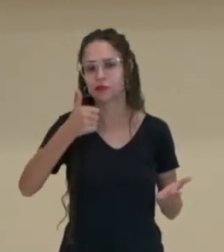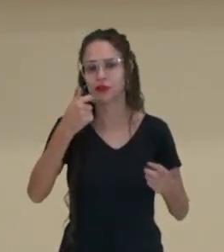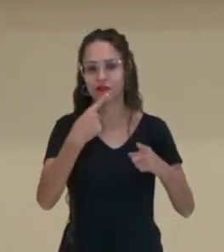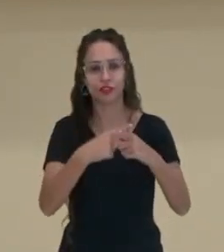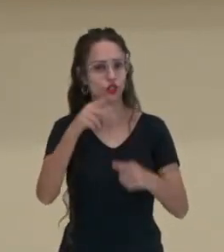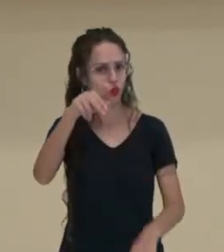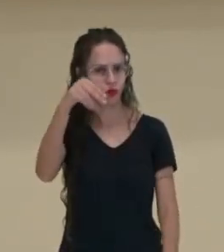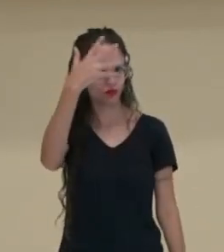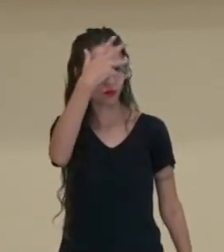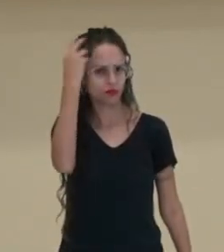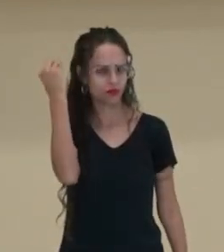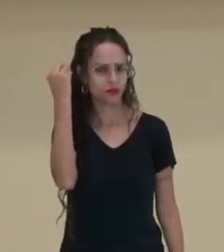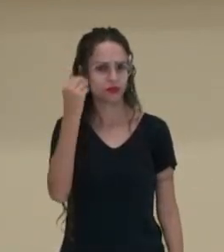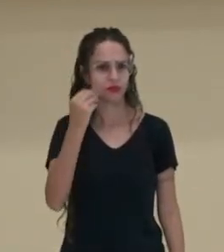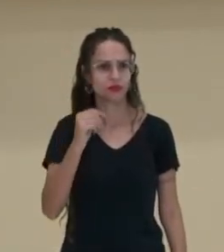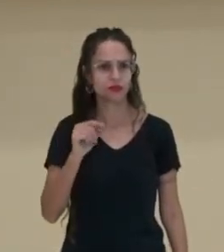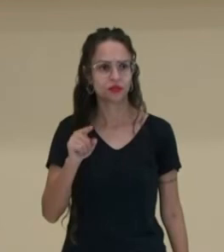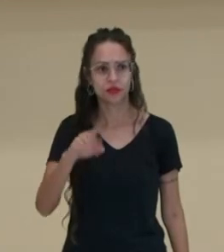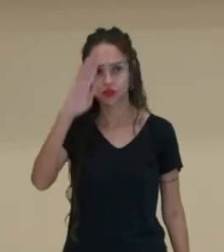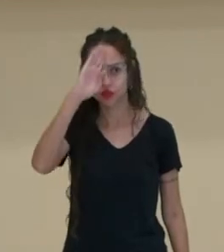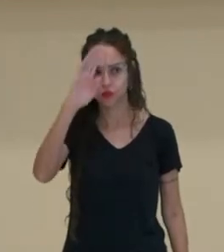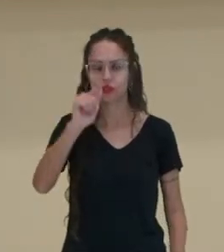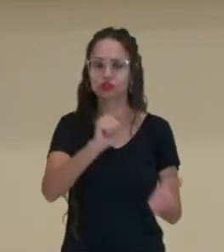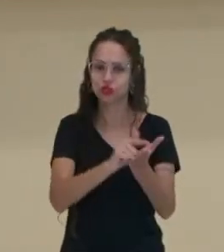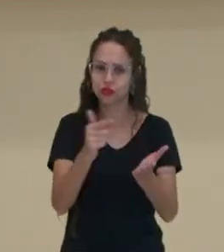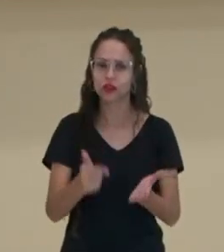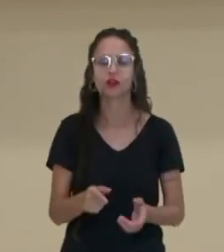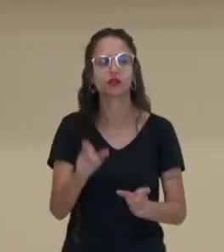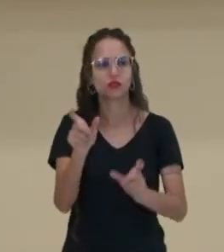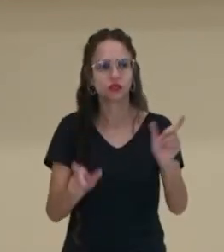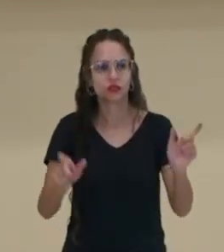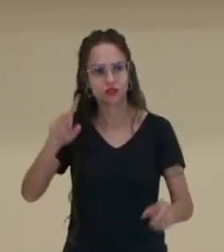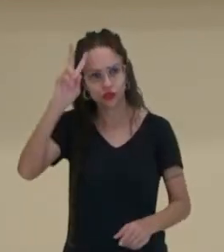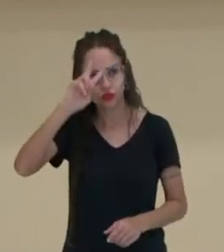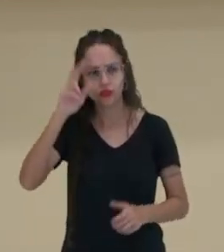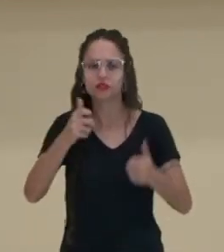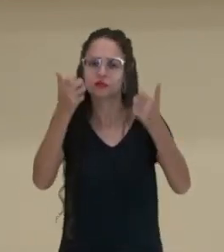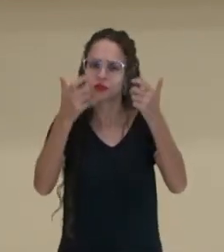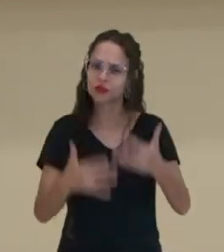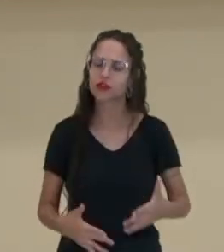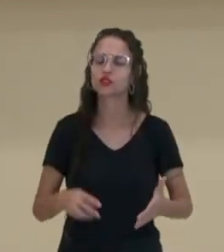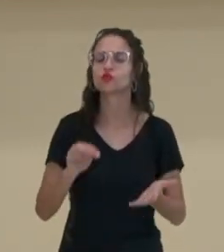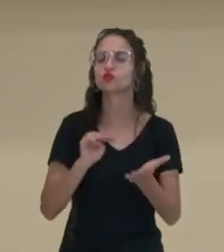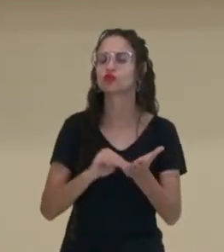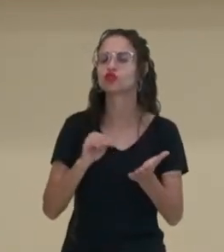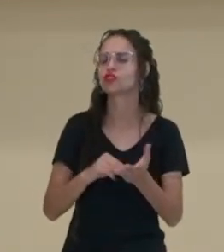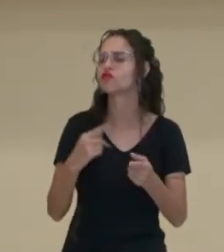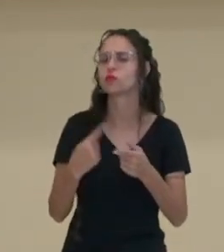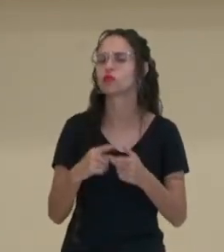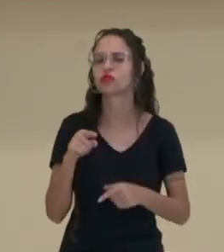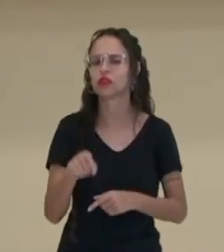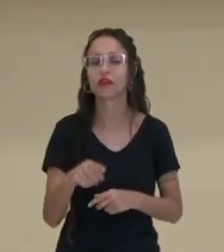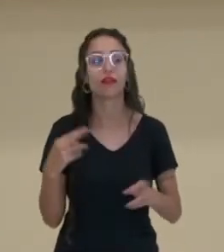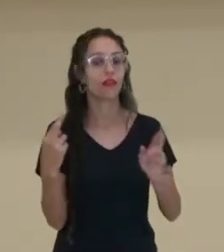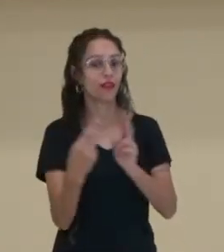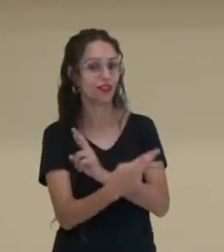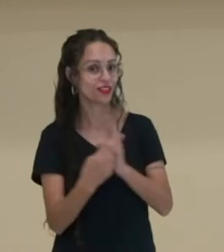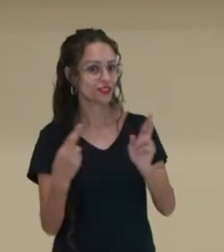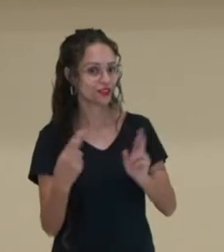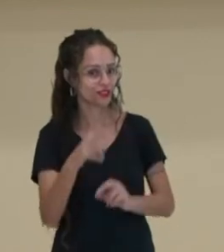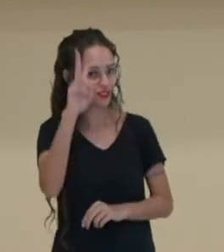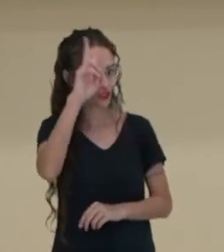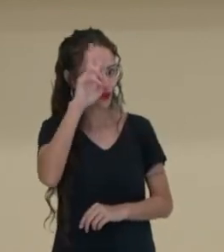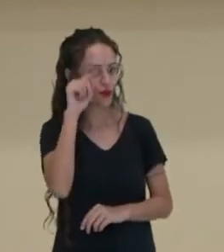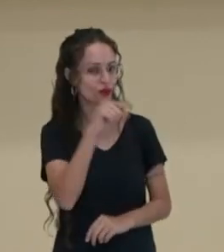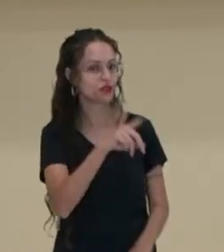nunca esqueço, né? Nos principais jornais, historiadores explicando os motivos daquele ataque, que estava relacionado com a história dos